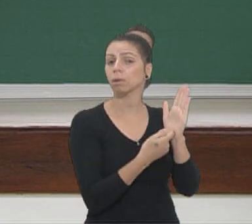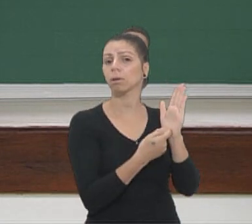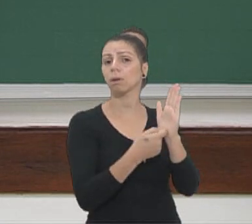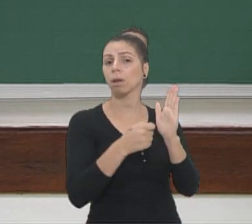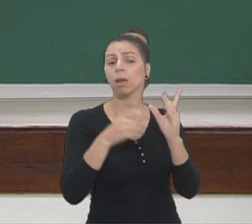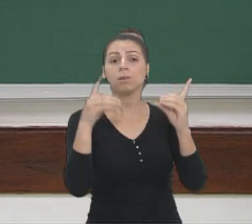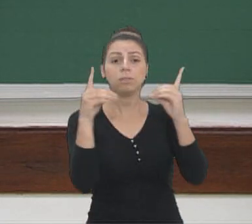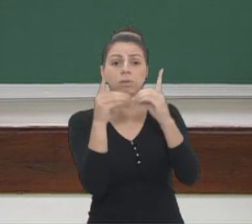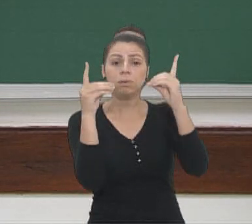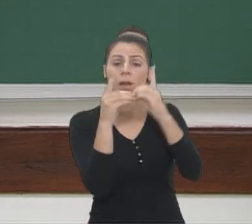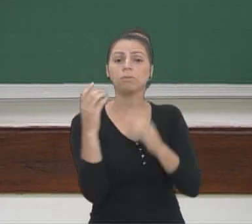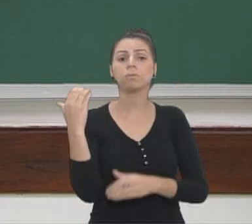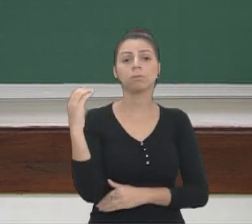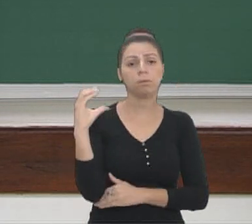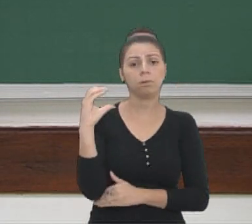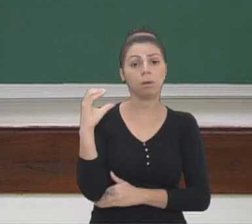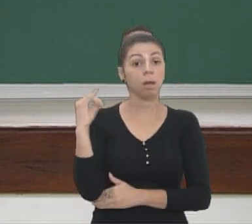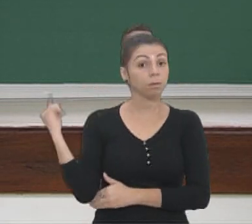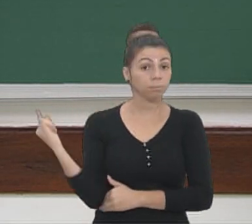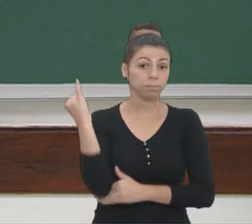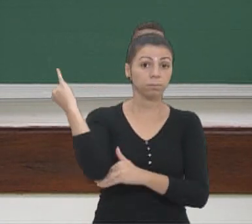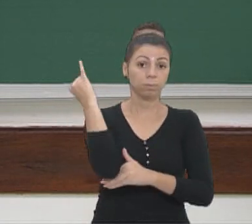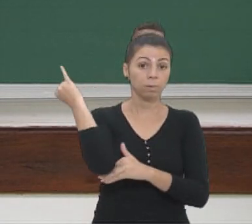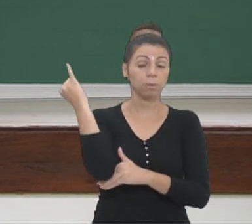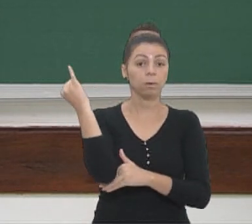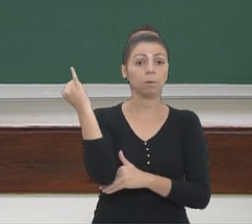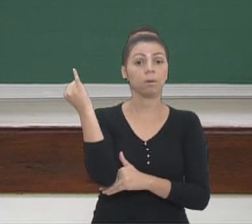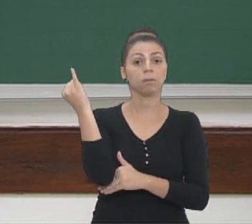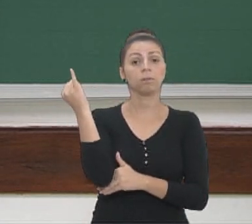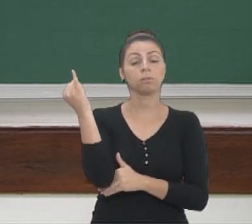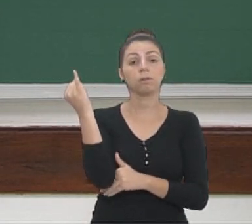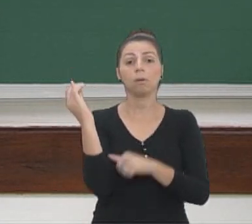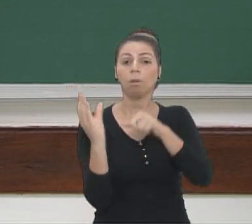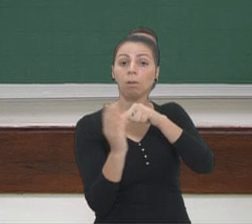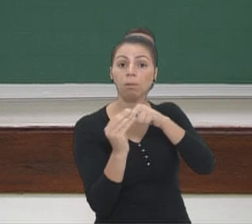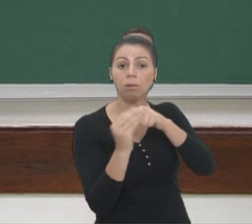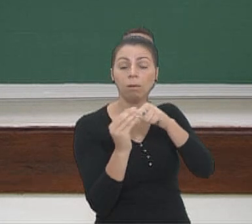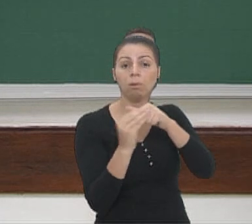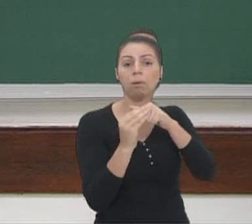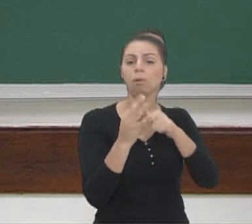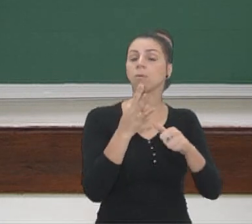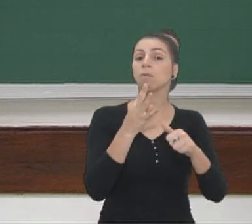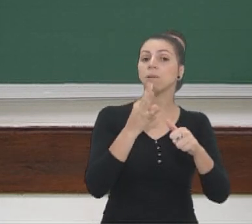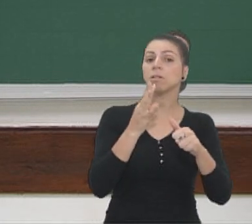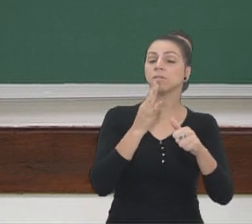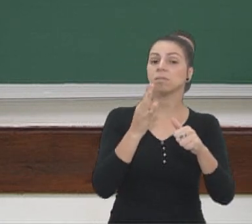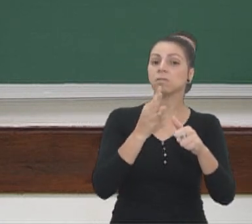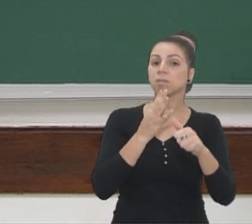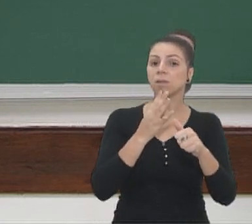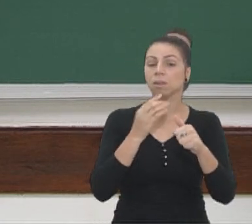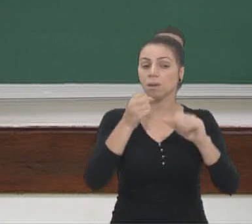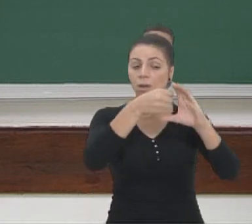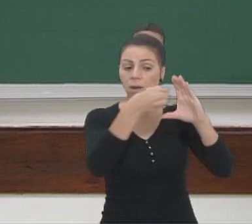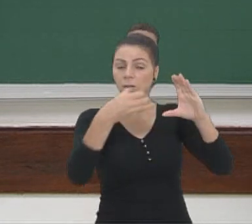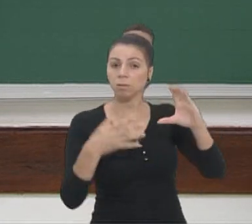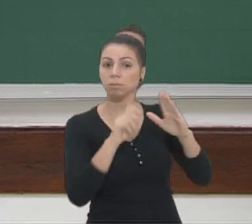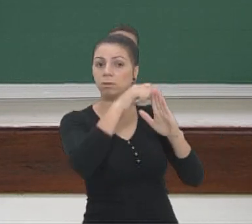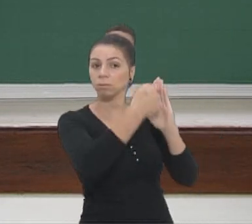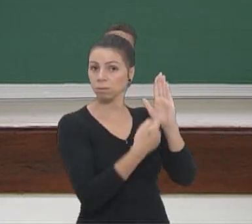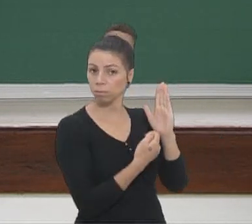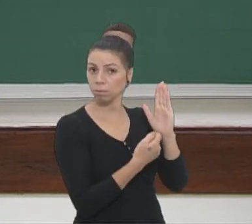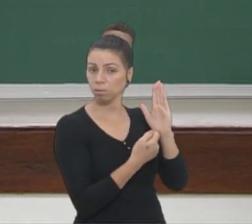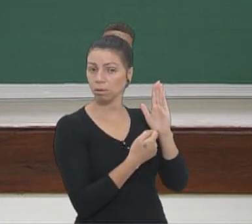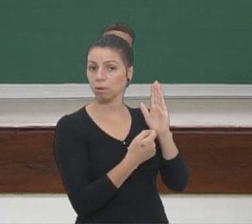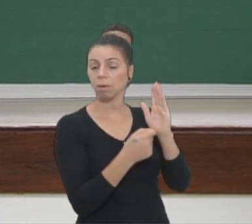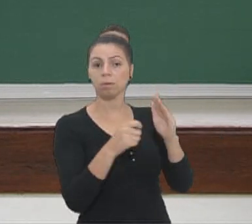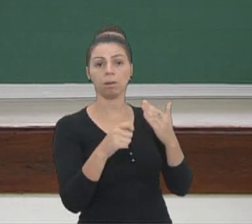didático científico? É muito importante a gente conhecer as características dos textos como leitor e como escritor. Nesse